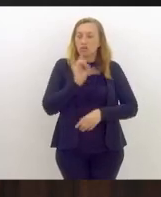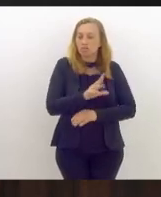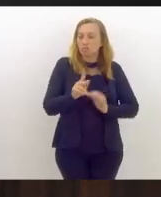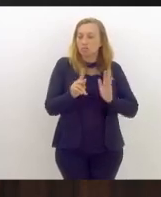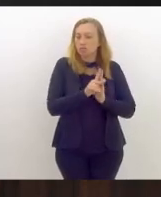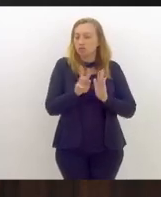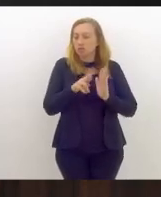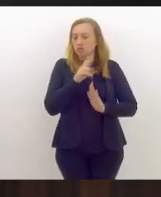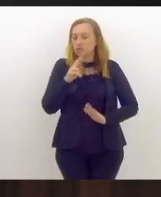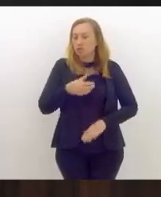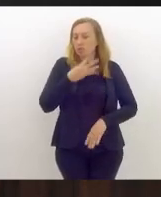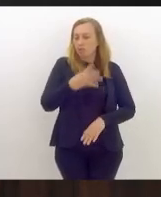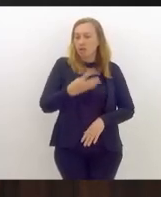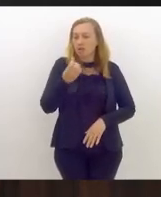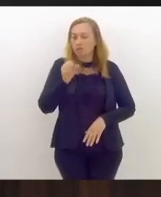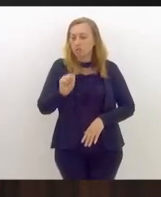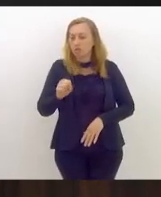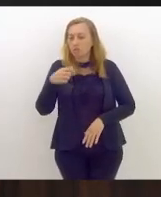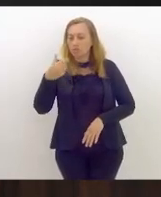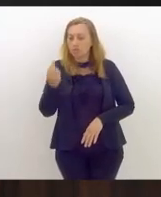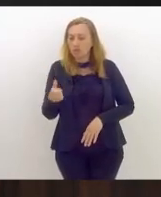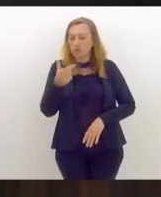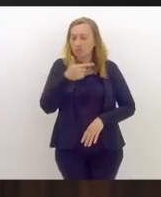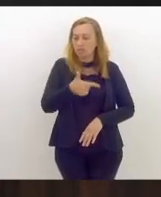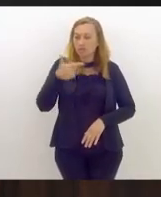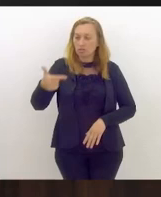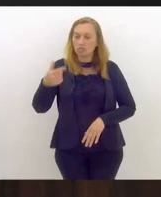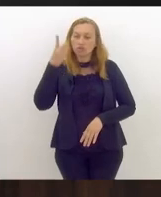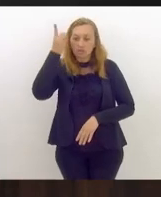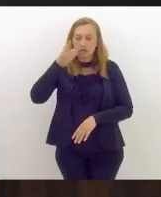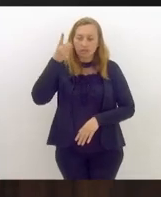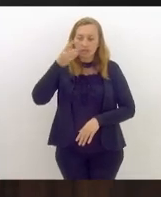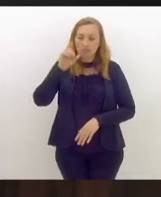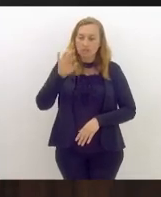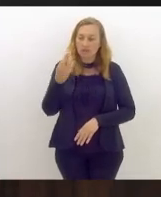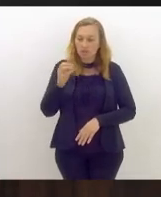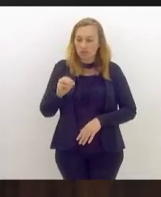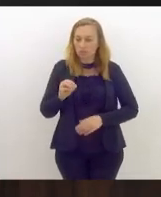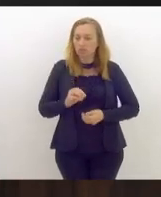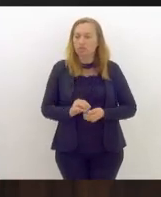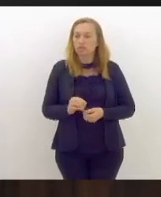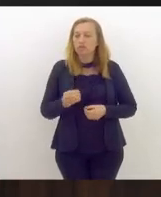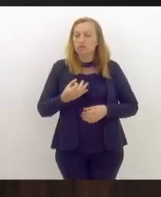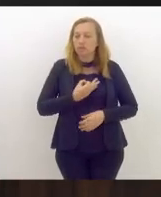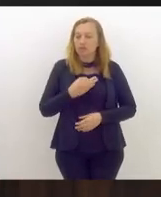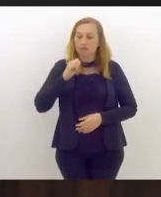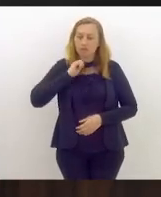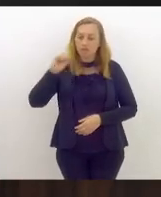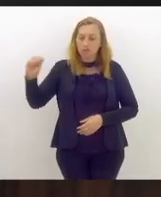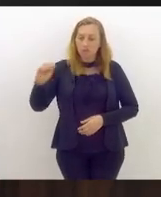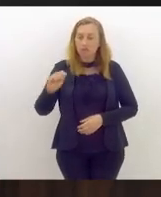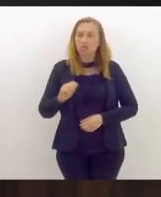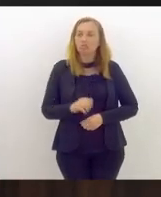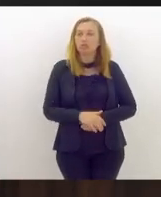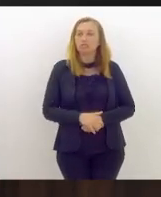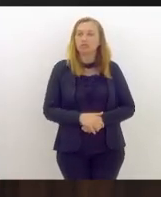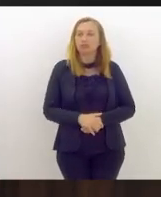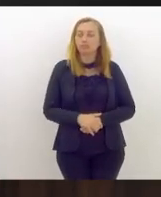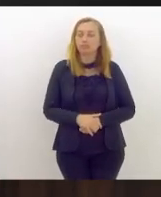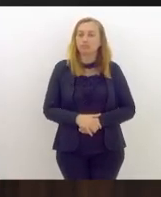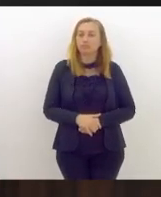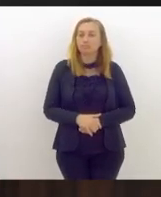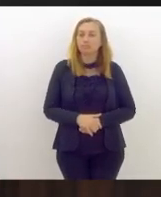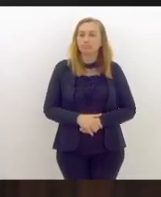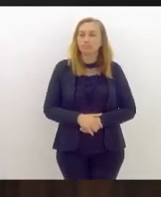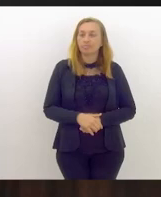projeto de resolução 1486, de 22, de autoria do deputado Sérgio Loubach. Concede medalha Tiradentes e respectivo diploma